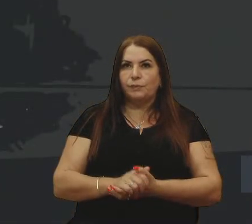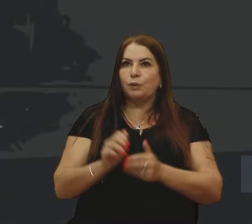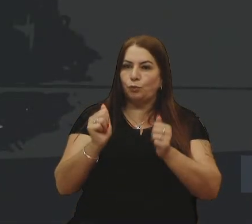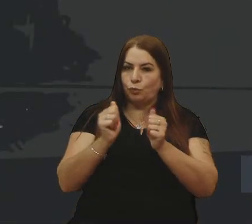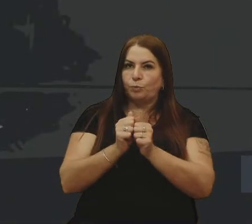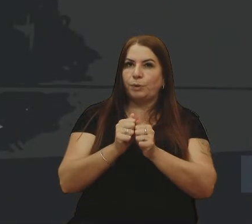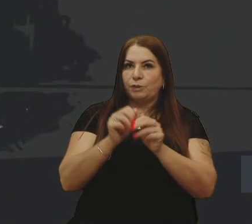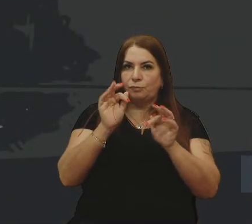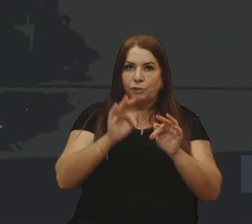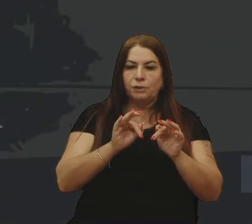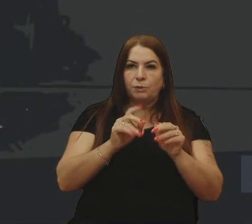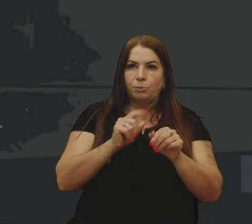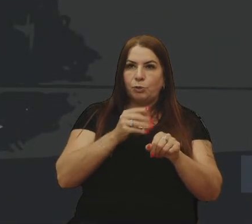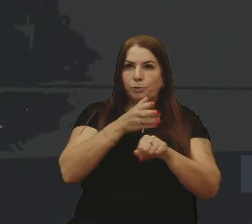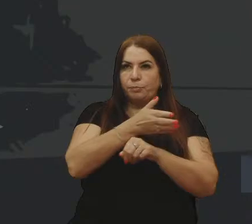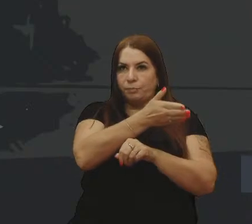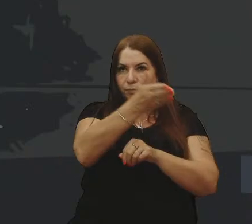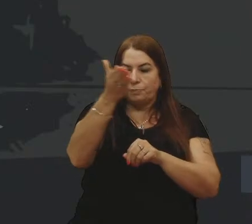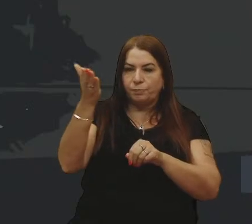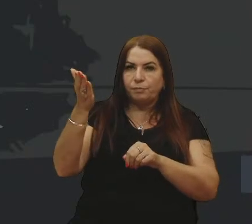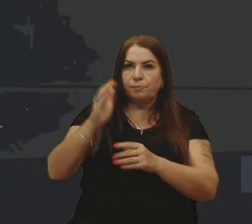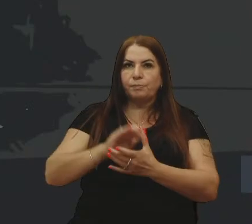então, no final, a gente pode até passar.